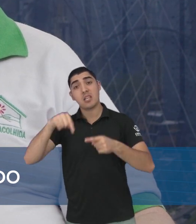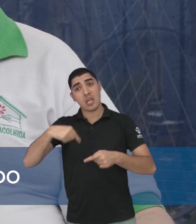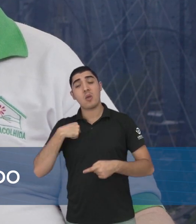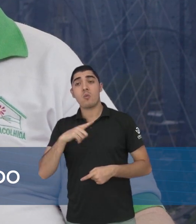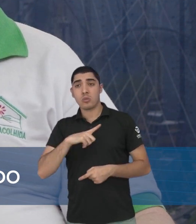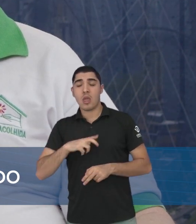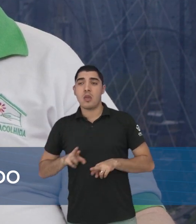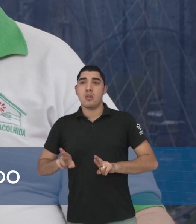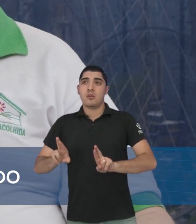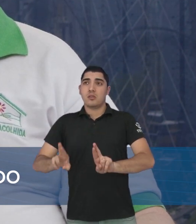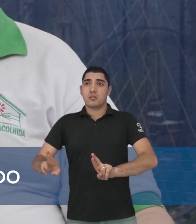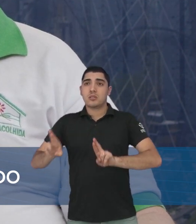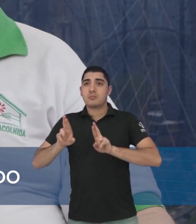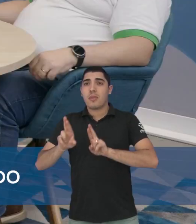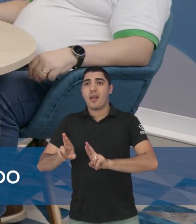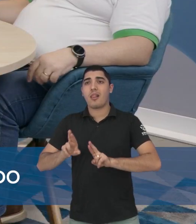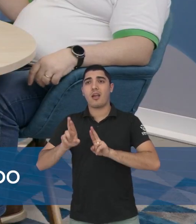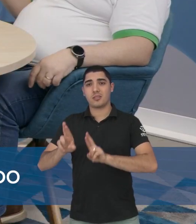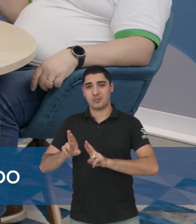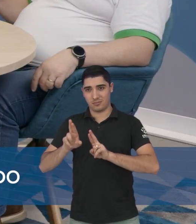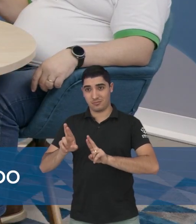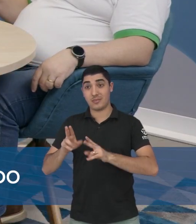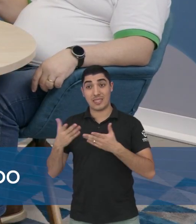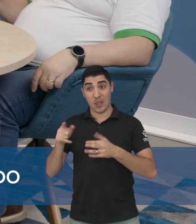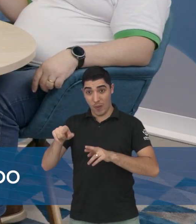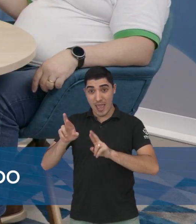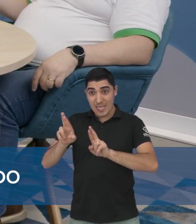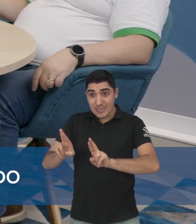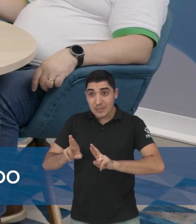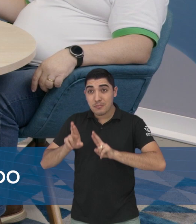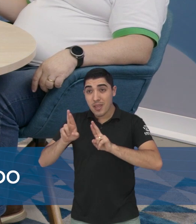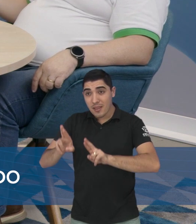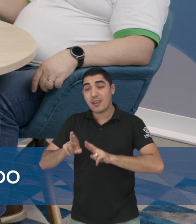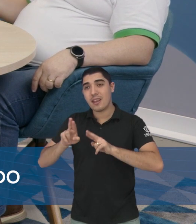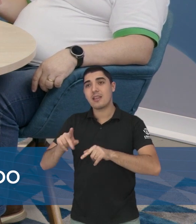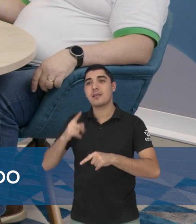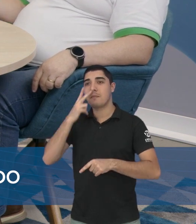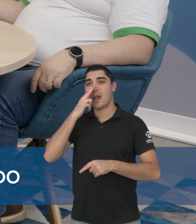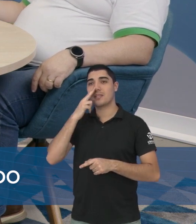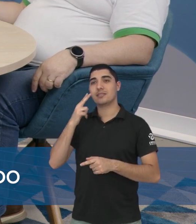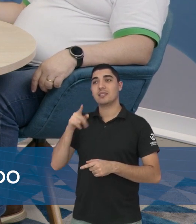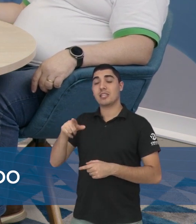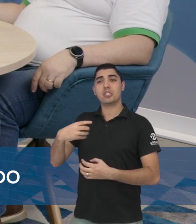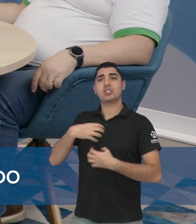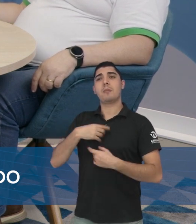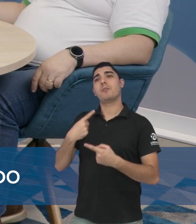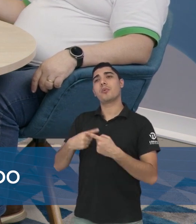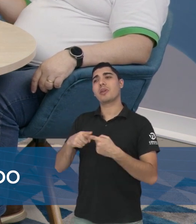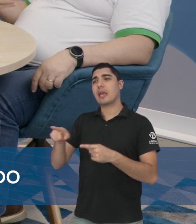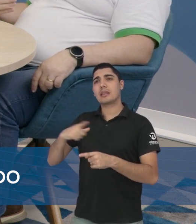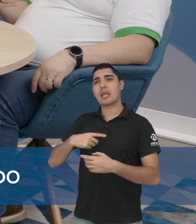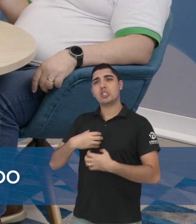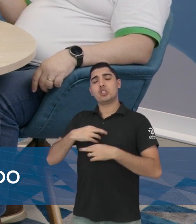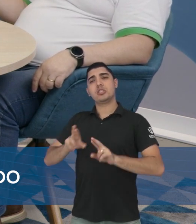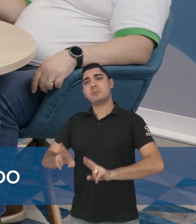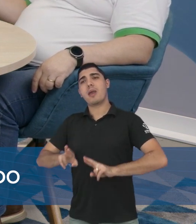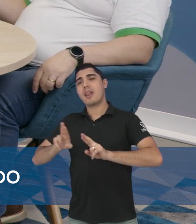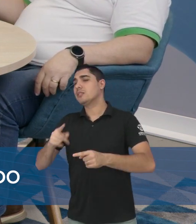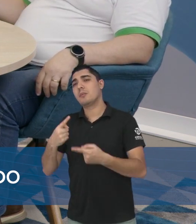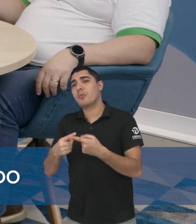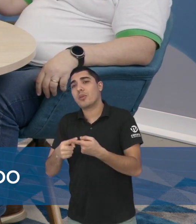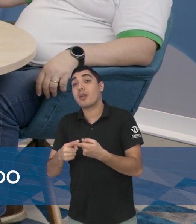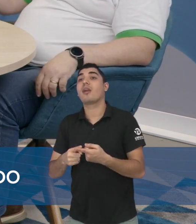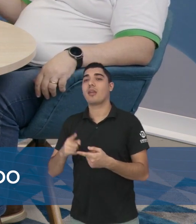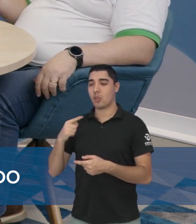esperança. Entendeu? E essa esperança, quem que promove essa esperança? São mãos